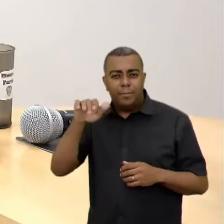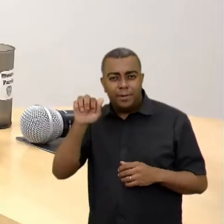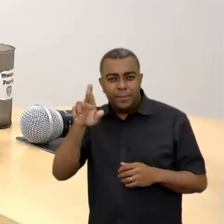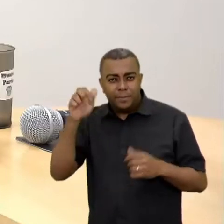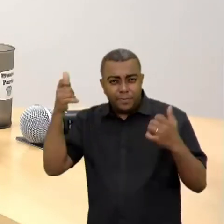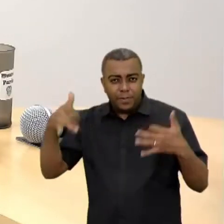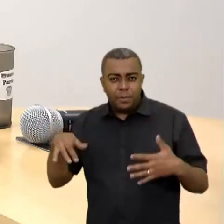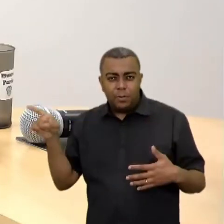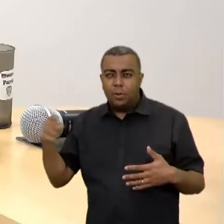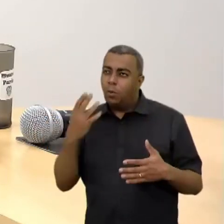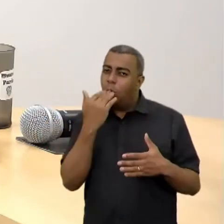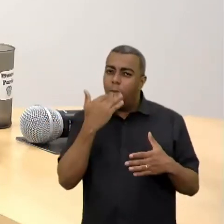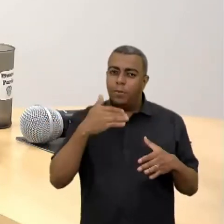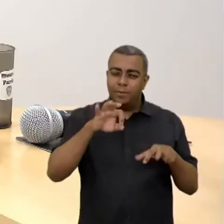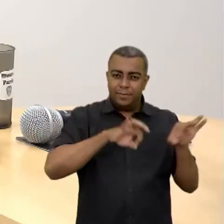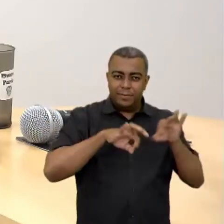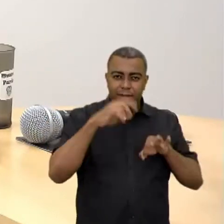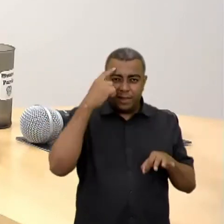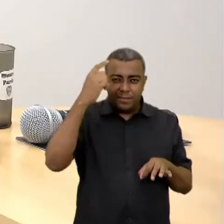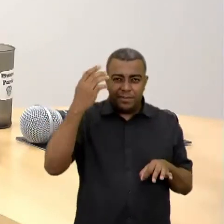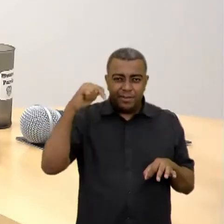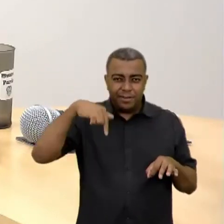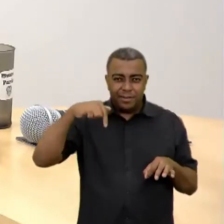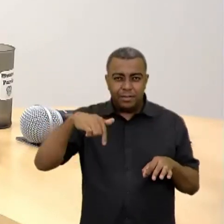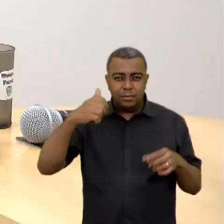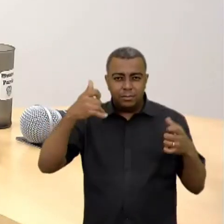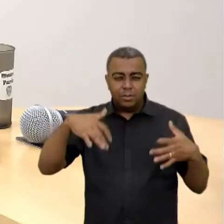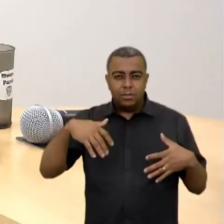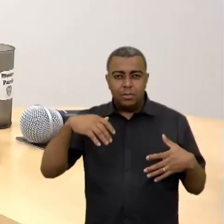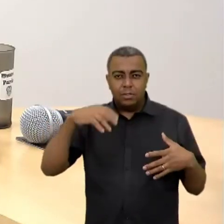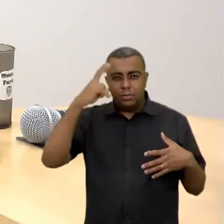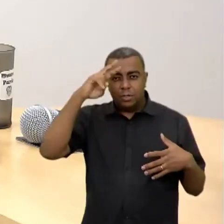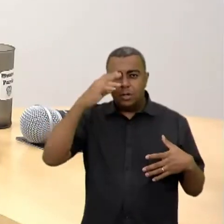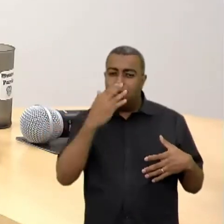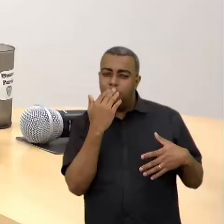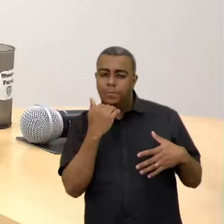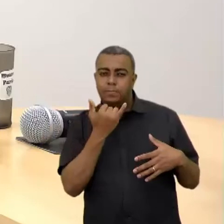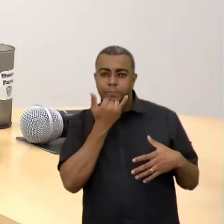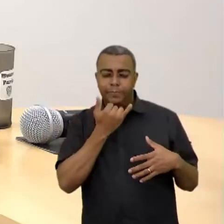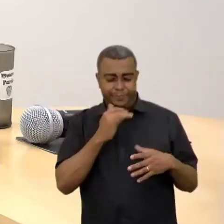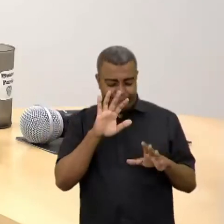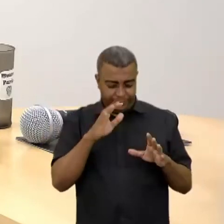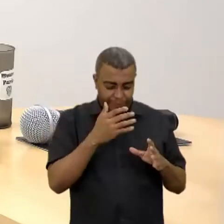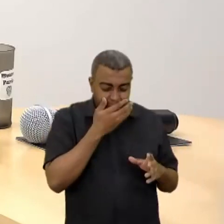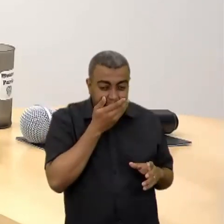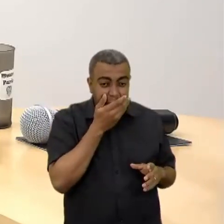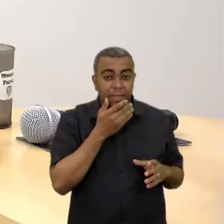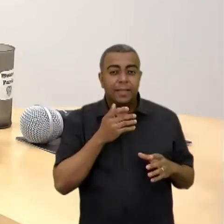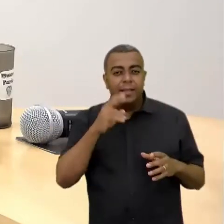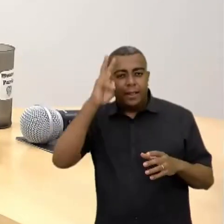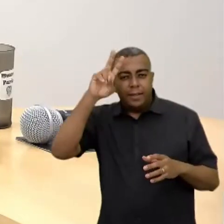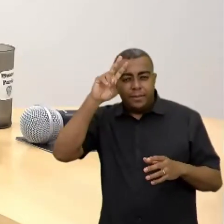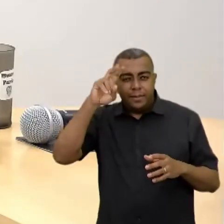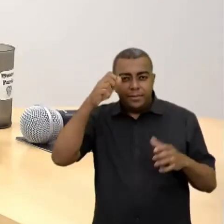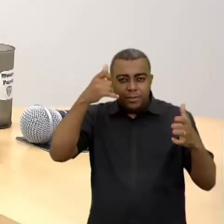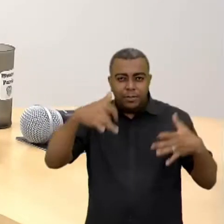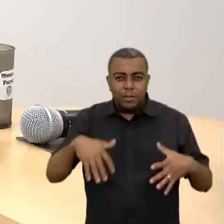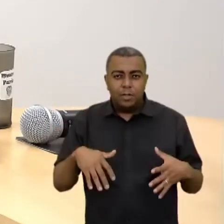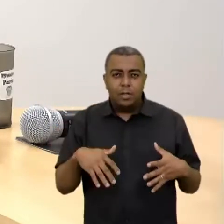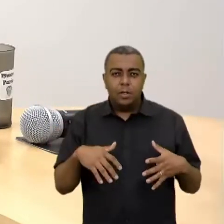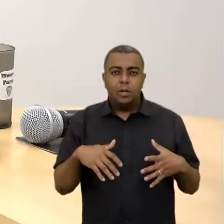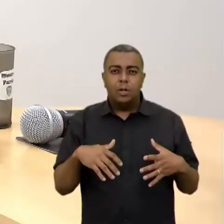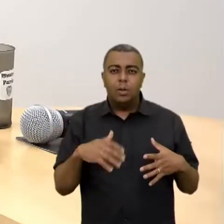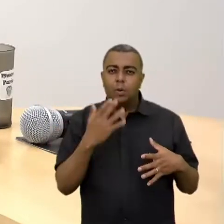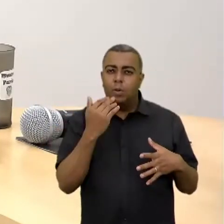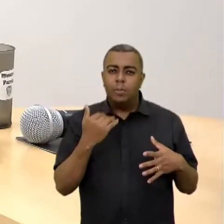que a gente tá falando de culinária, quem participou e quem assistiu viu isso. Desculpe. Viu isso? E ele fala assim